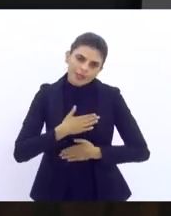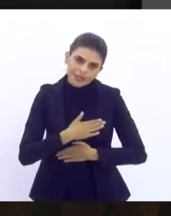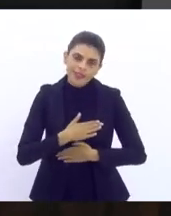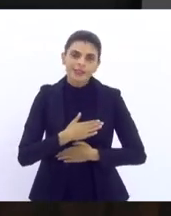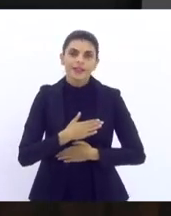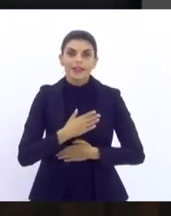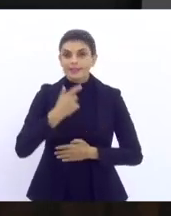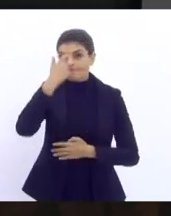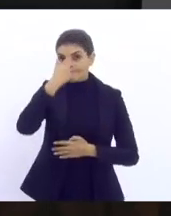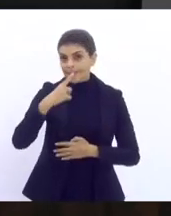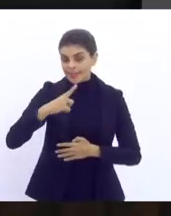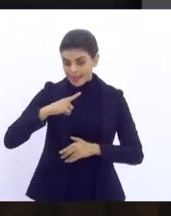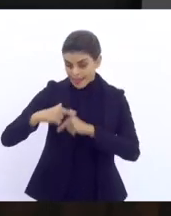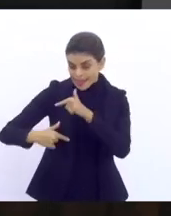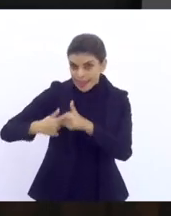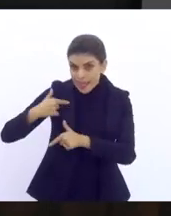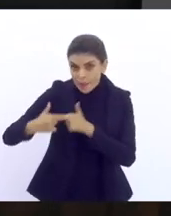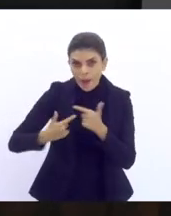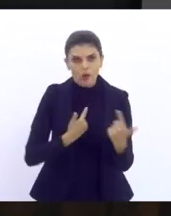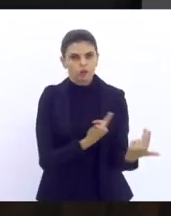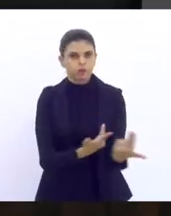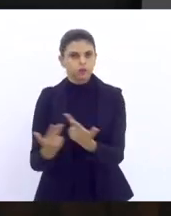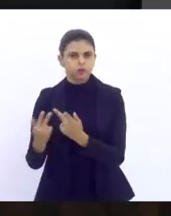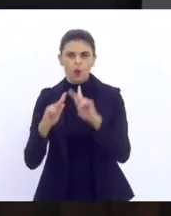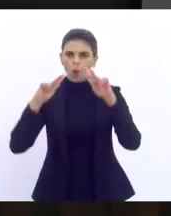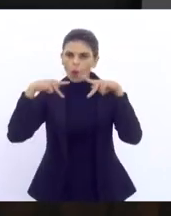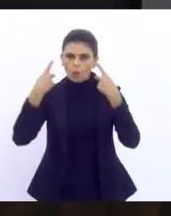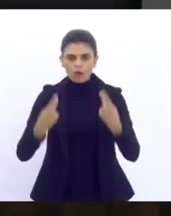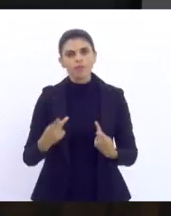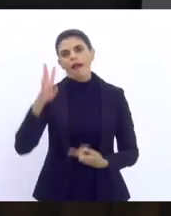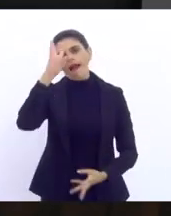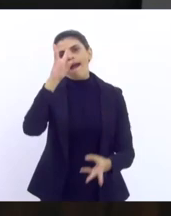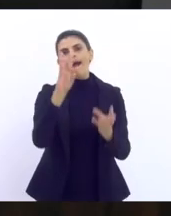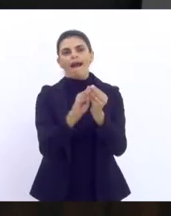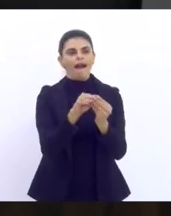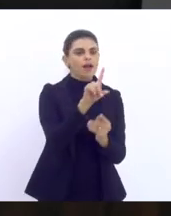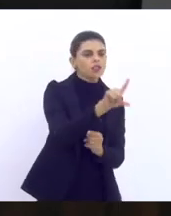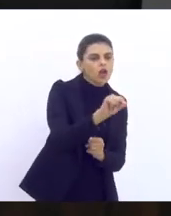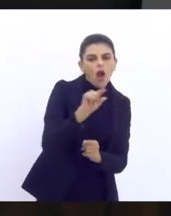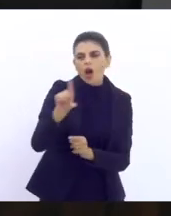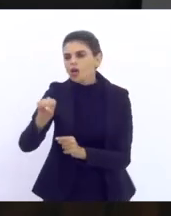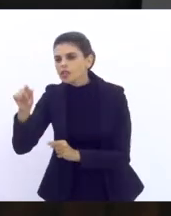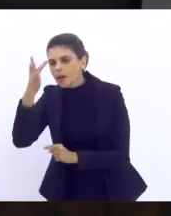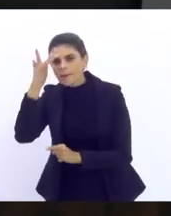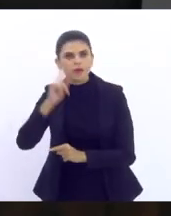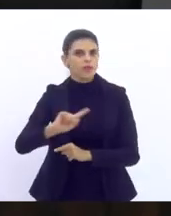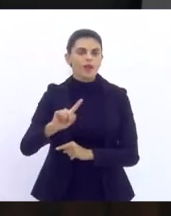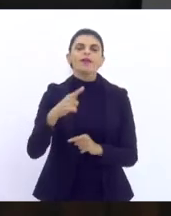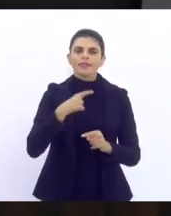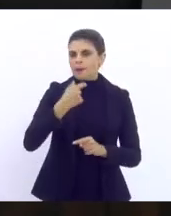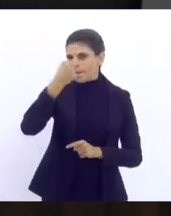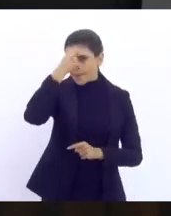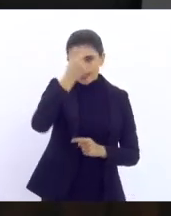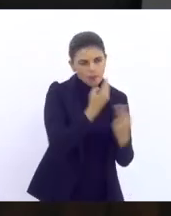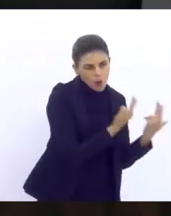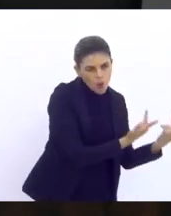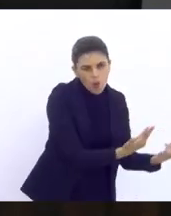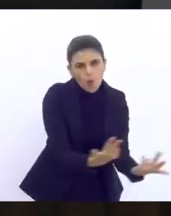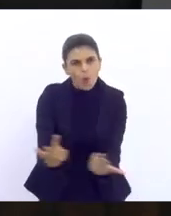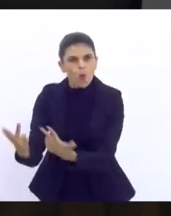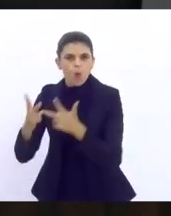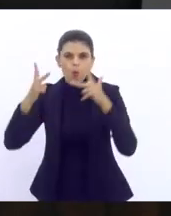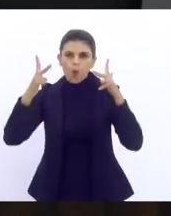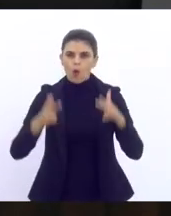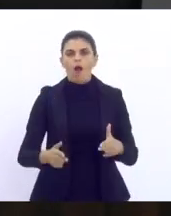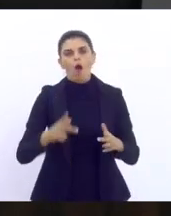a gente tem um trabalho humanizado, não fica difícil de escolher pessoas que têm o mesmo pensamento que o nosso